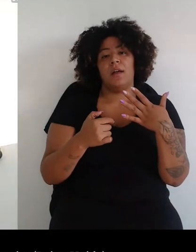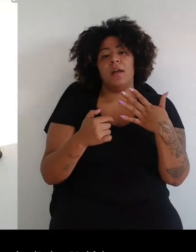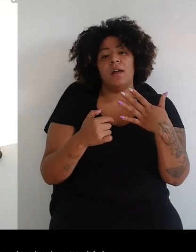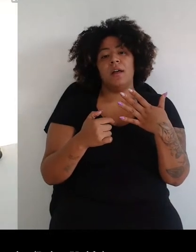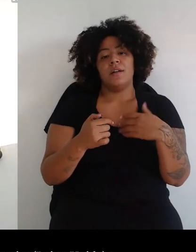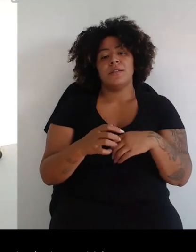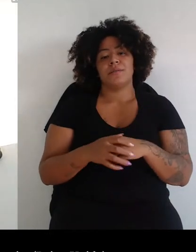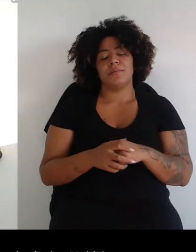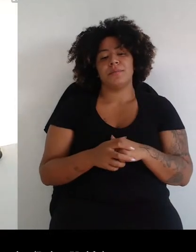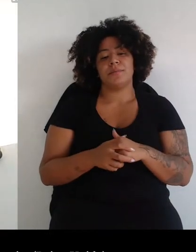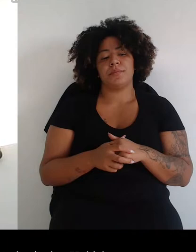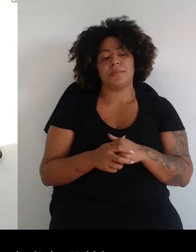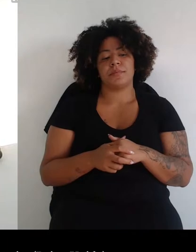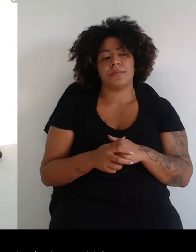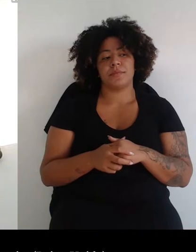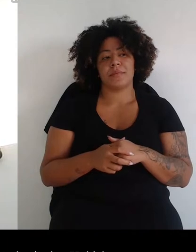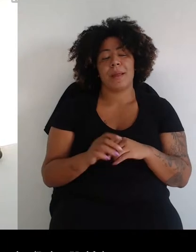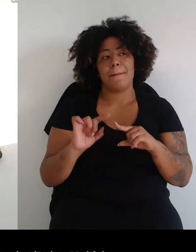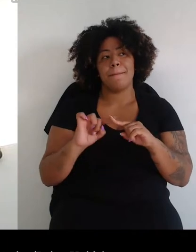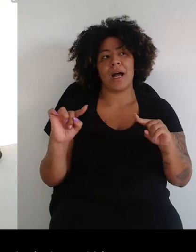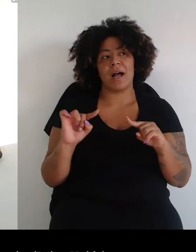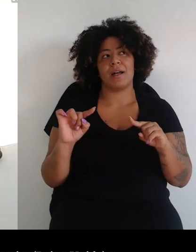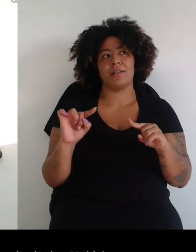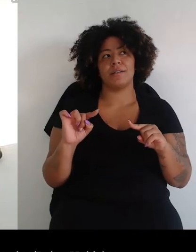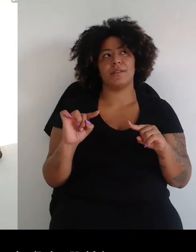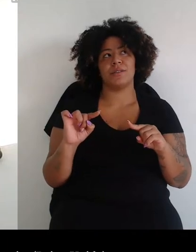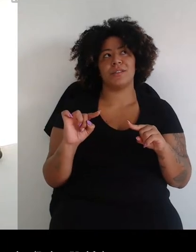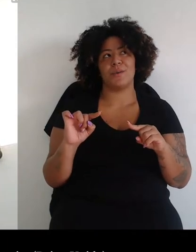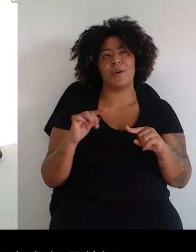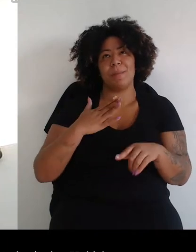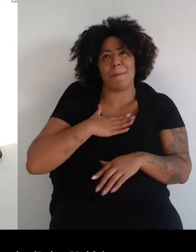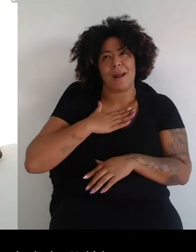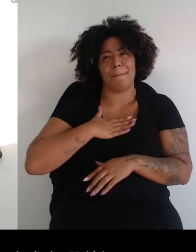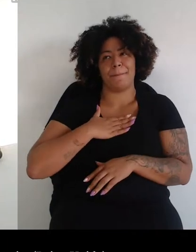uma coisa que apareceu para mim muito forte